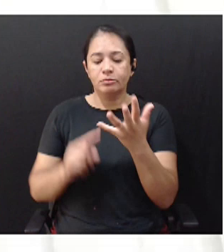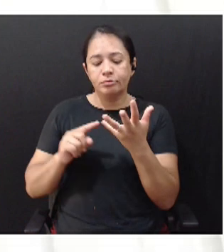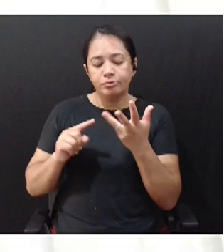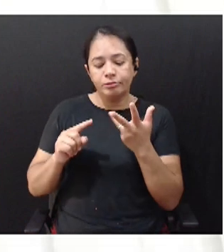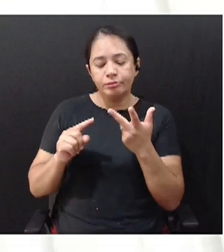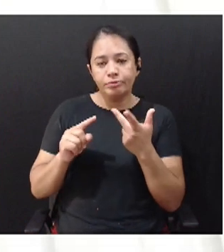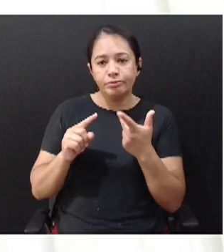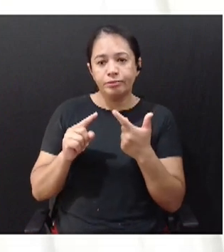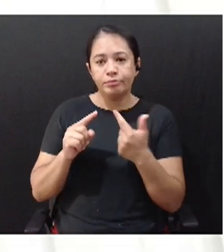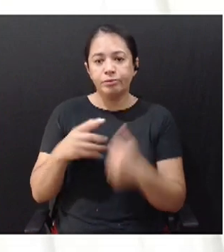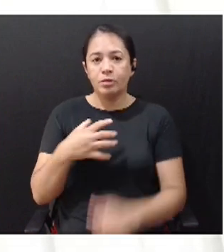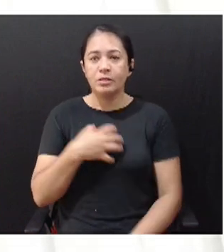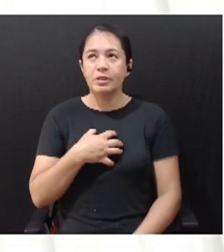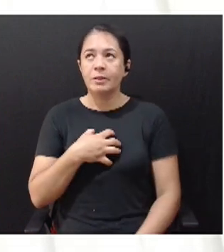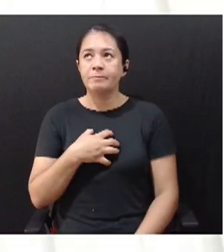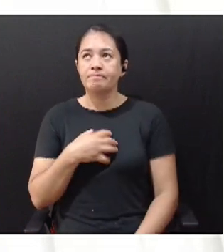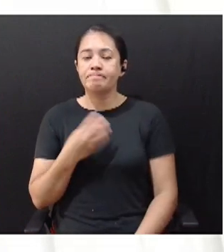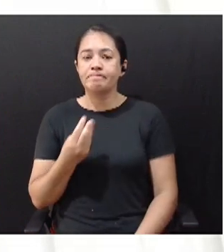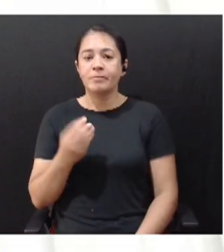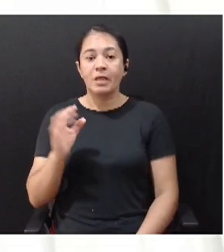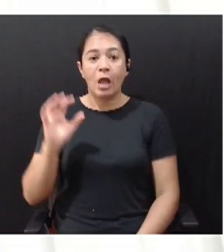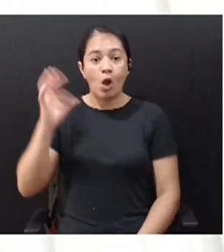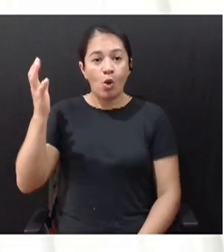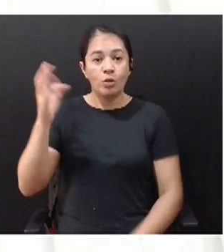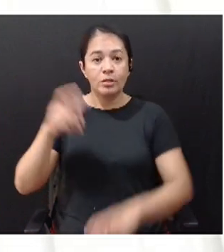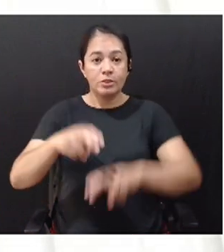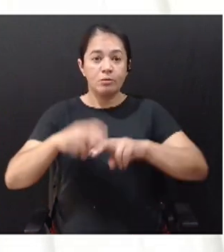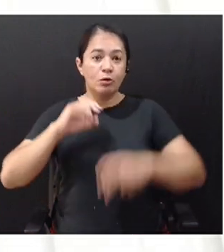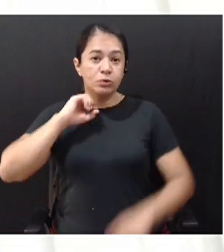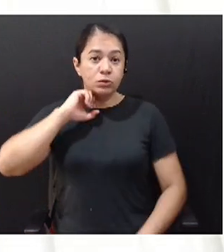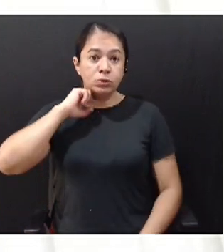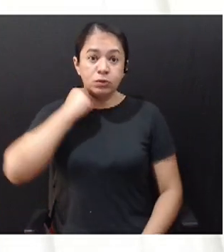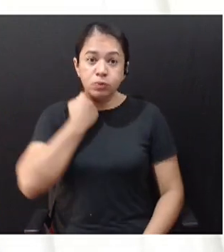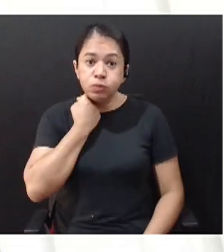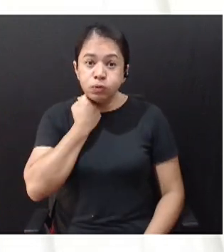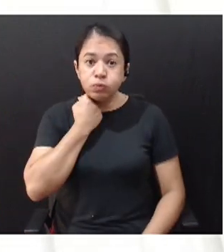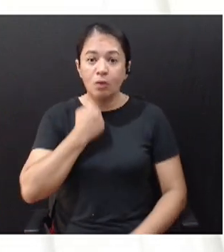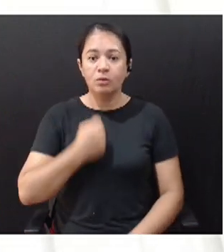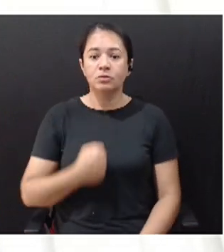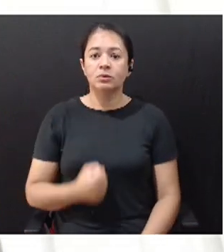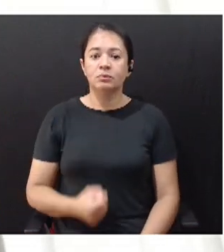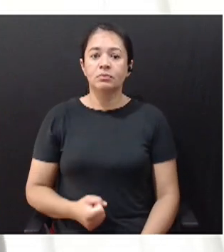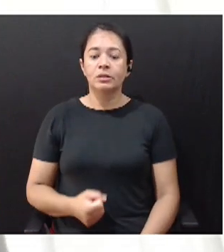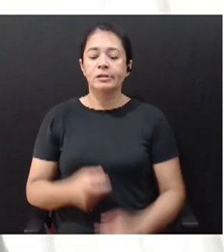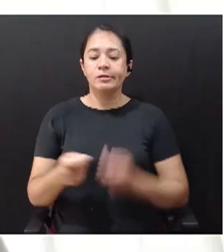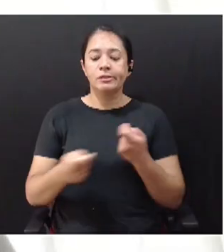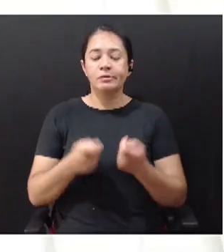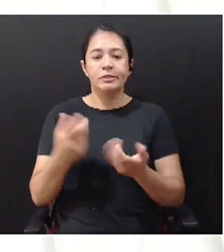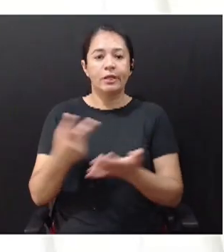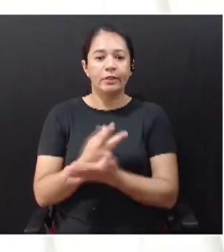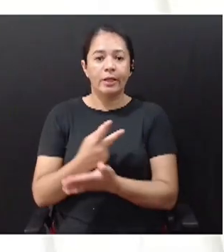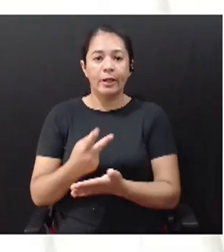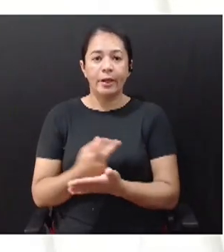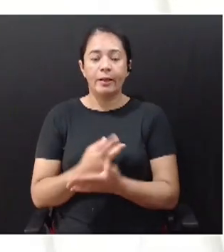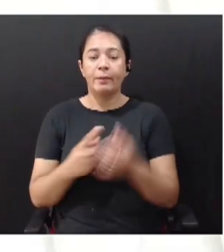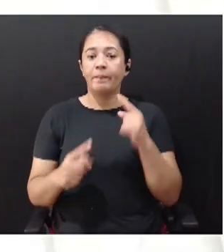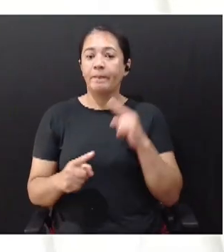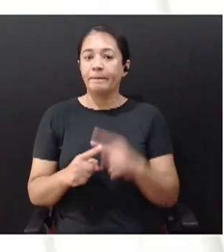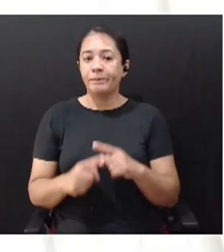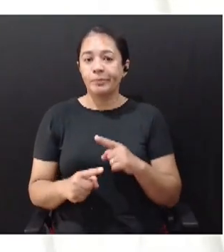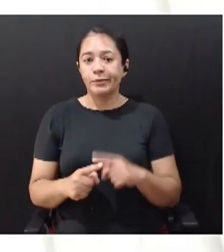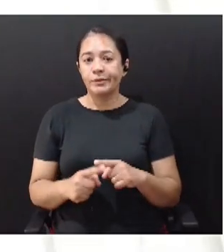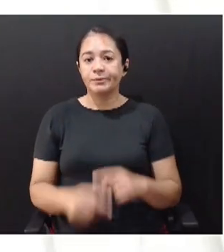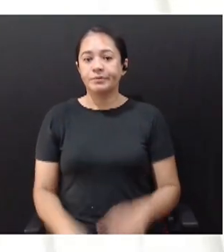vêm devido a um estresse excessivo e mal administrado. Por quê? Um pouco